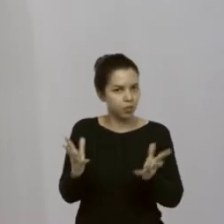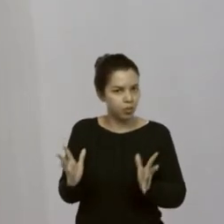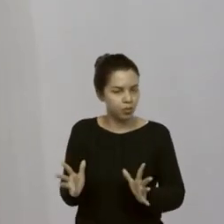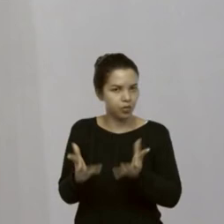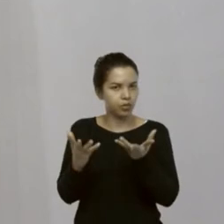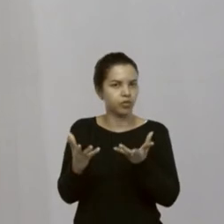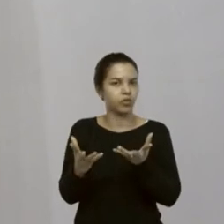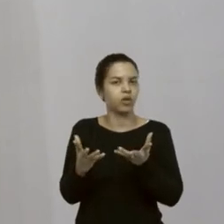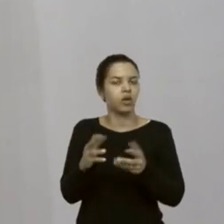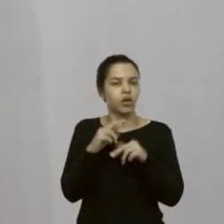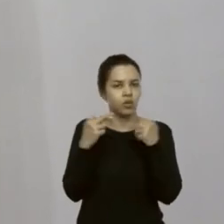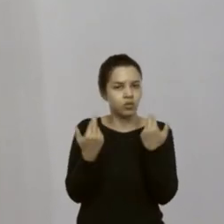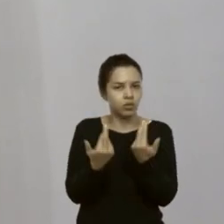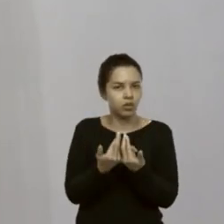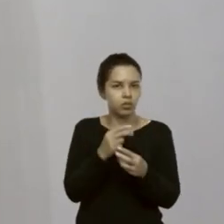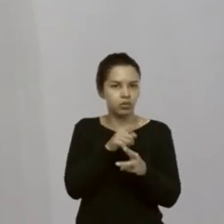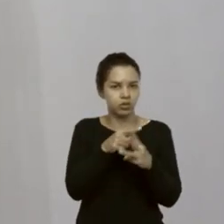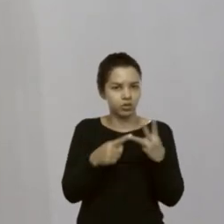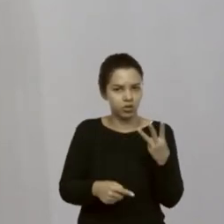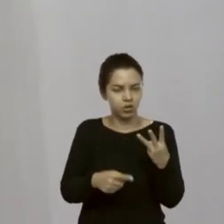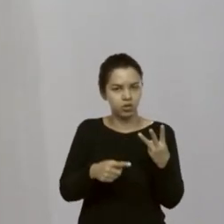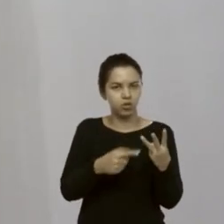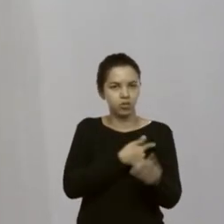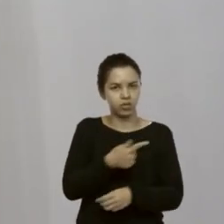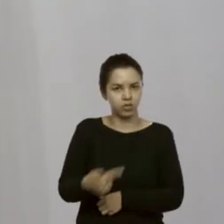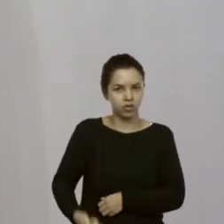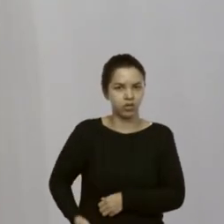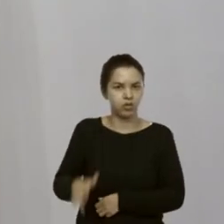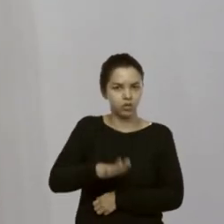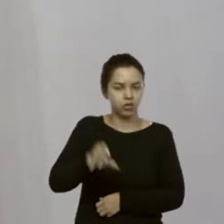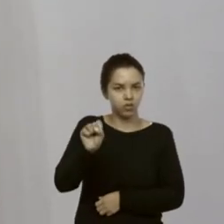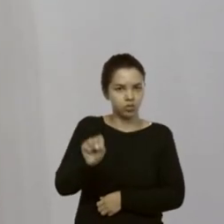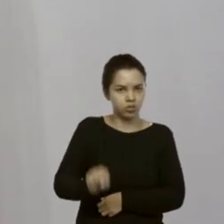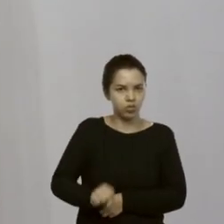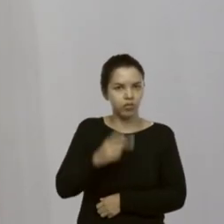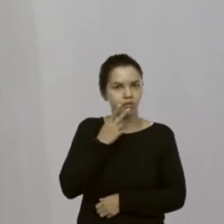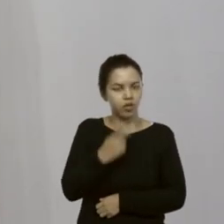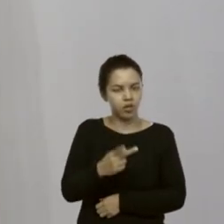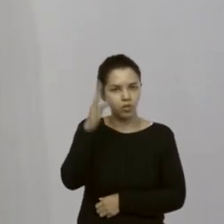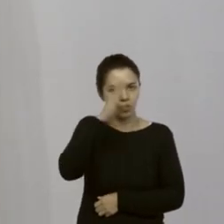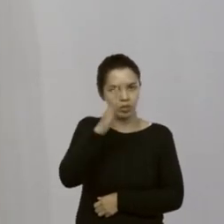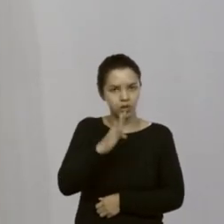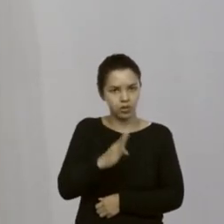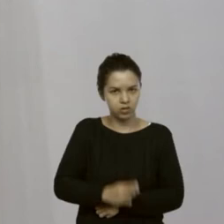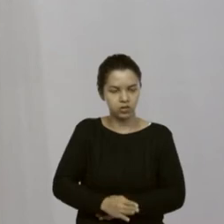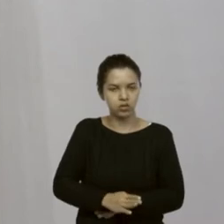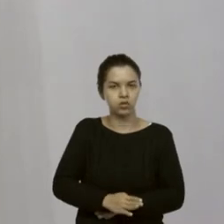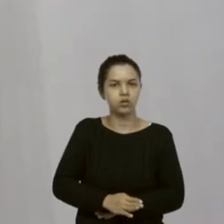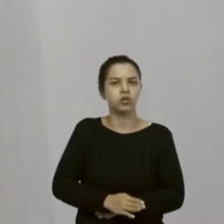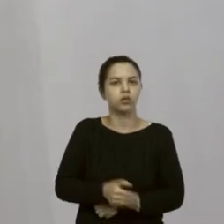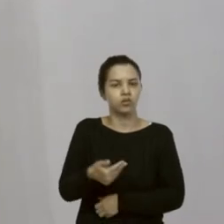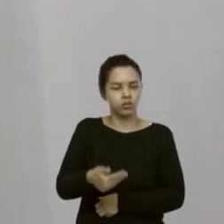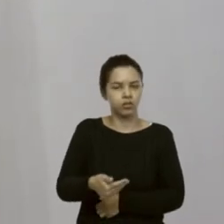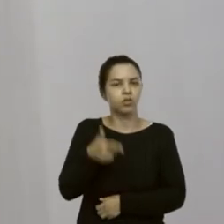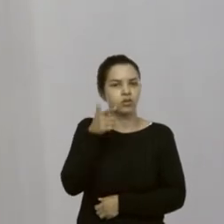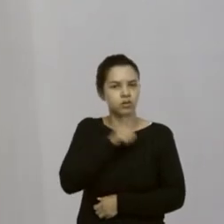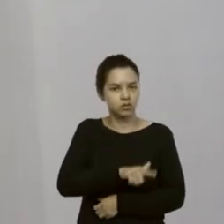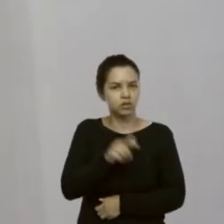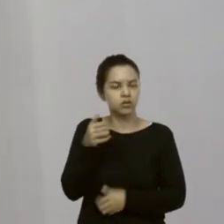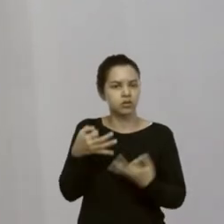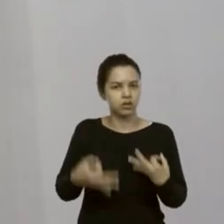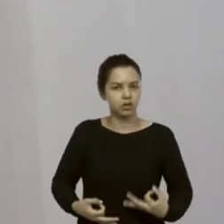três governadores da região sul, falando de um Brasil que deu certo. Além disso, estarão em Florianópolis os presidentes